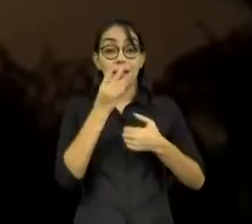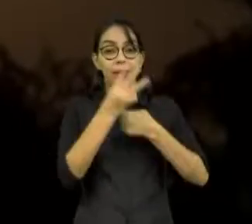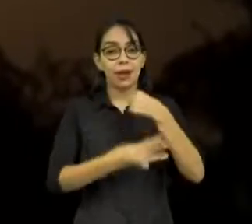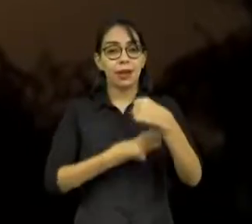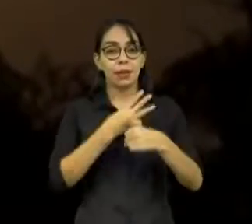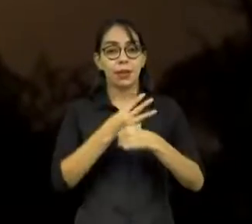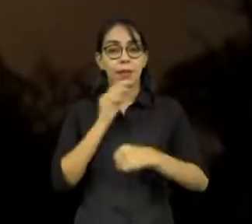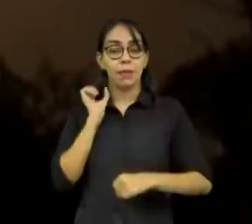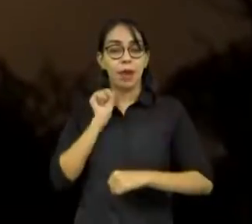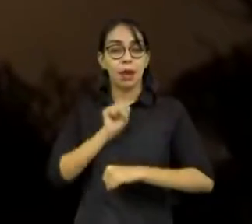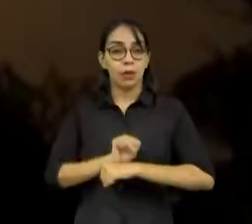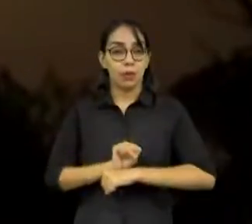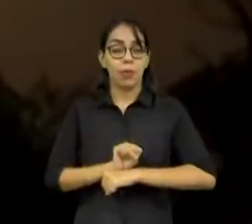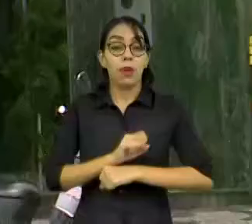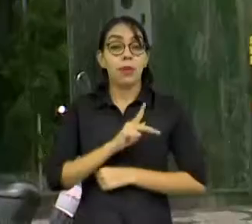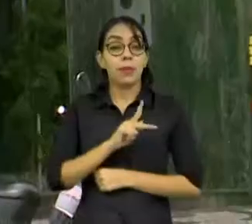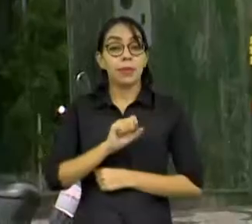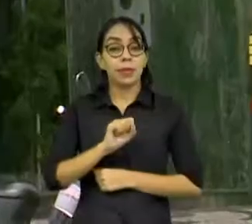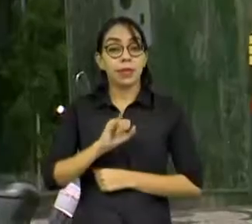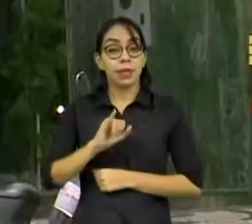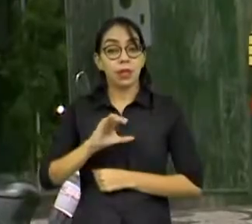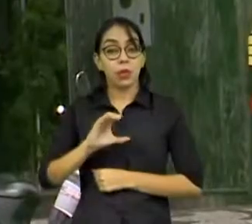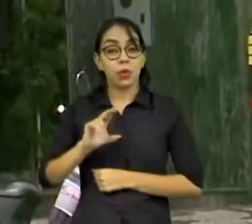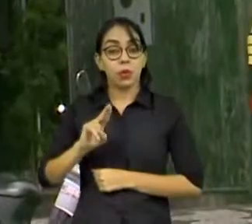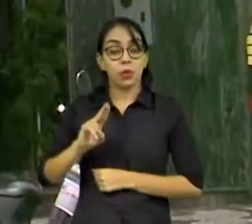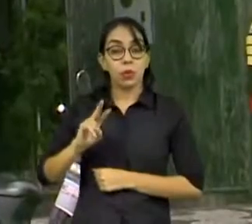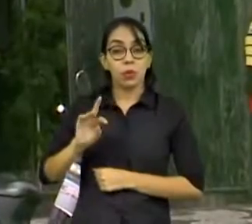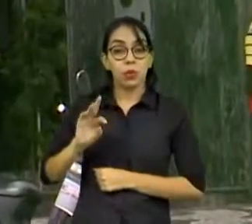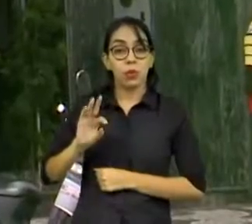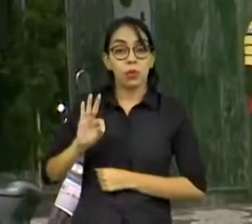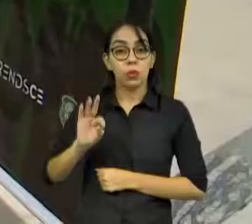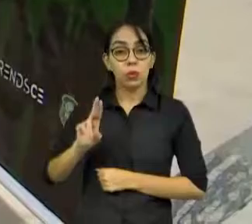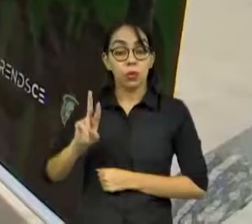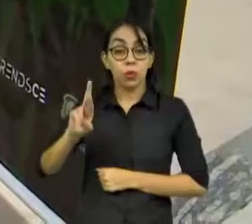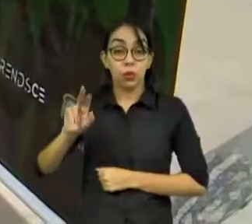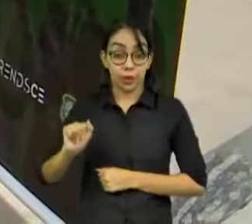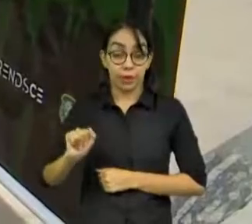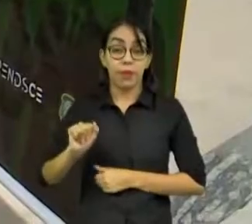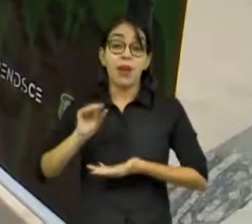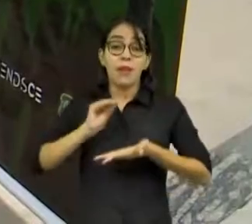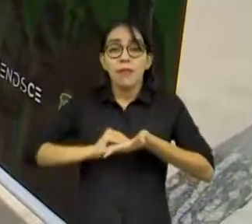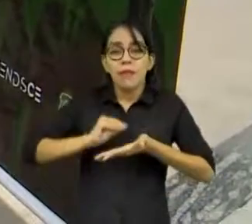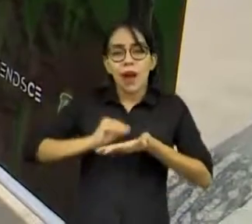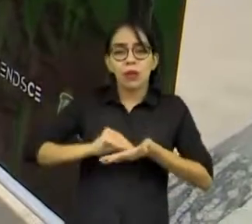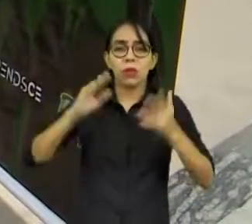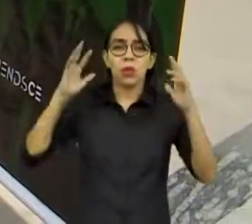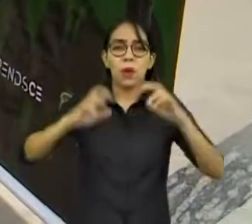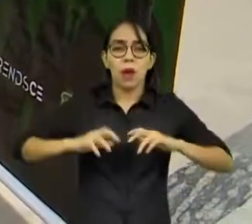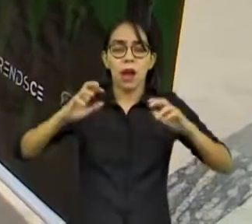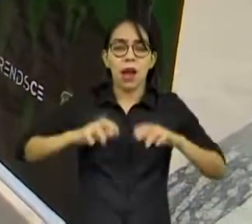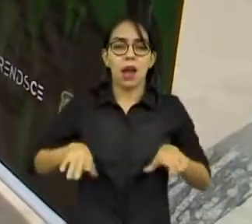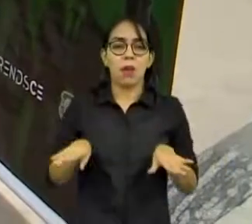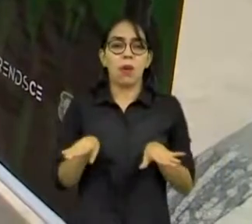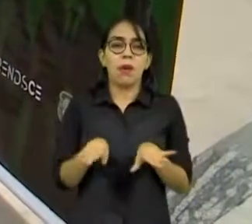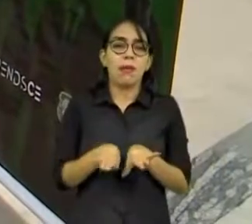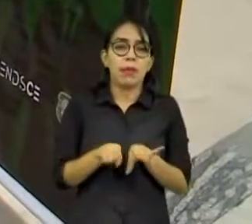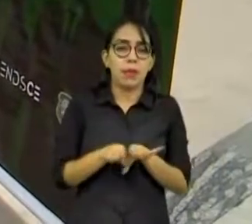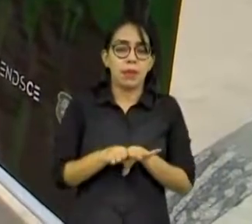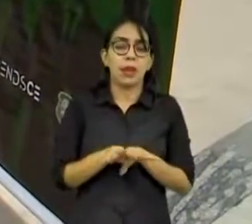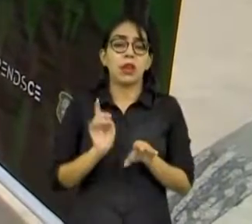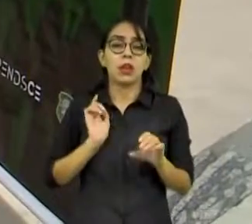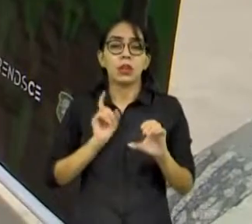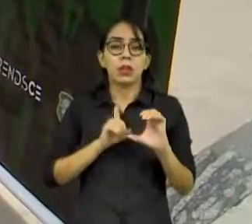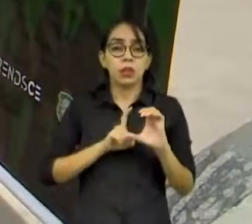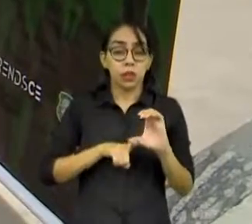O baixo acúmulo de água, a falta de financiamento e as dívidas reunidas ao longo dos anos foram